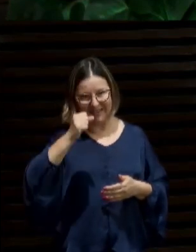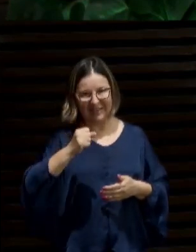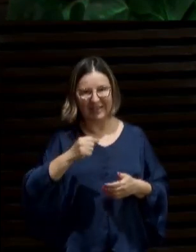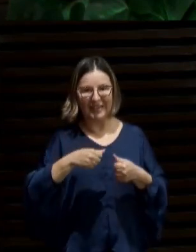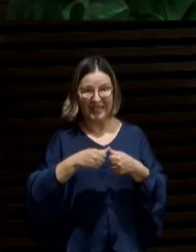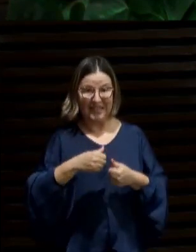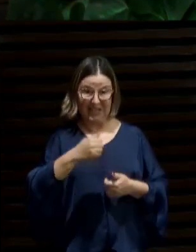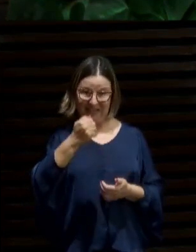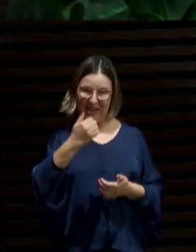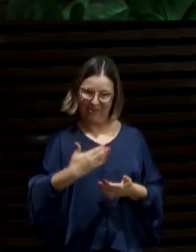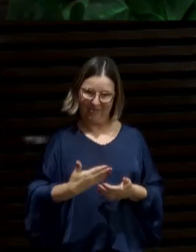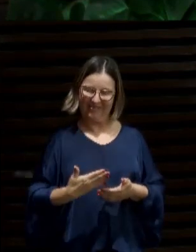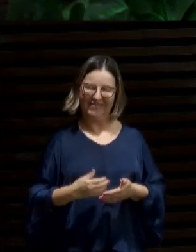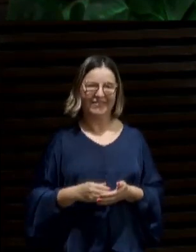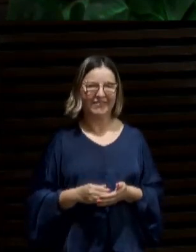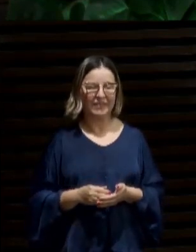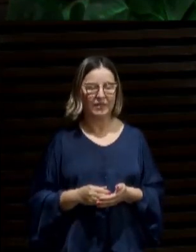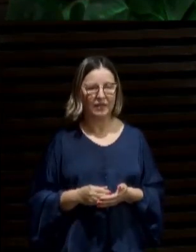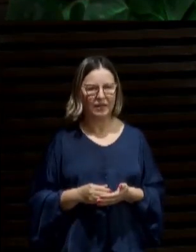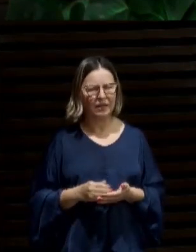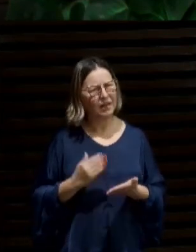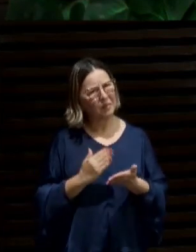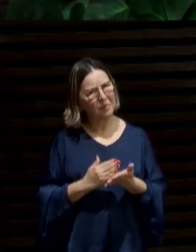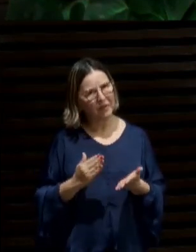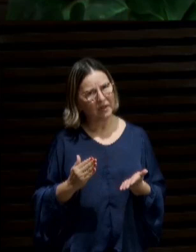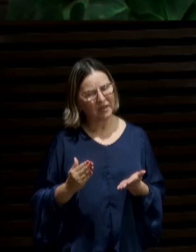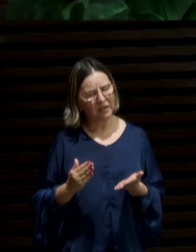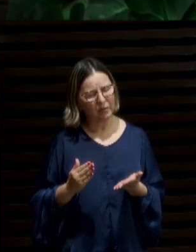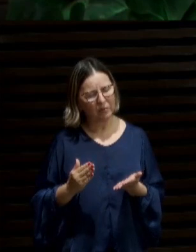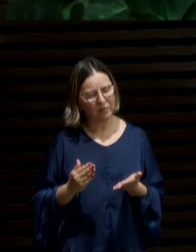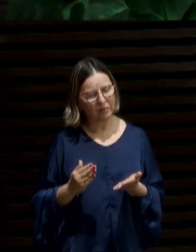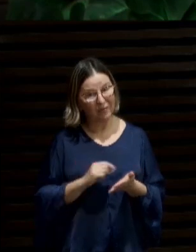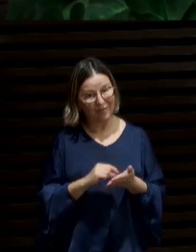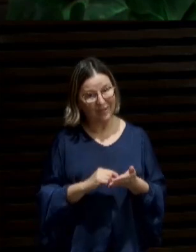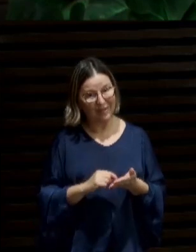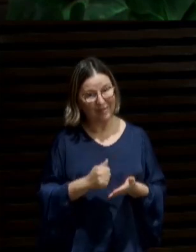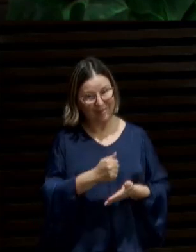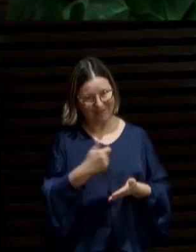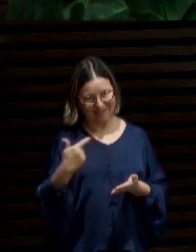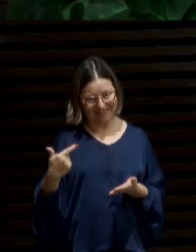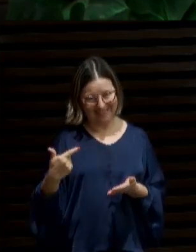mas nós paramos aqui no versículo 12.